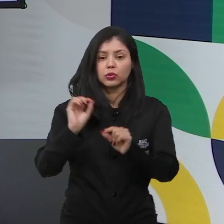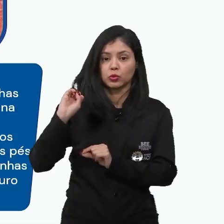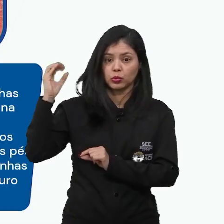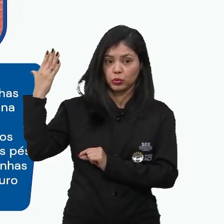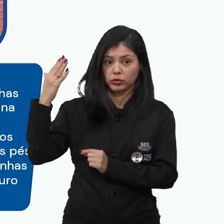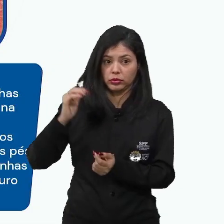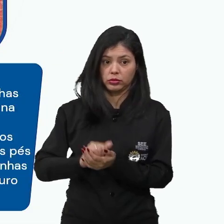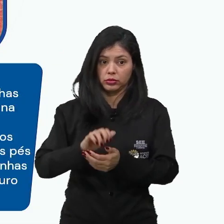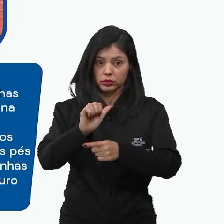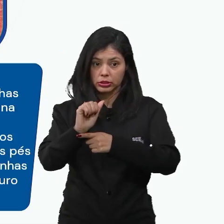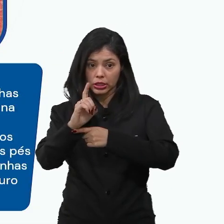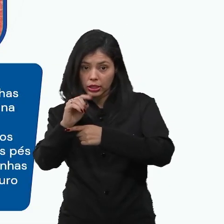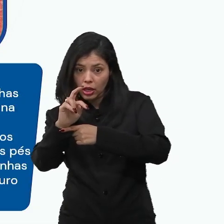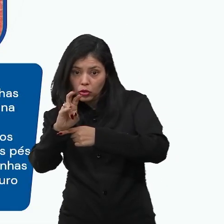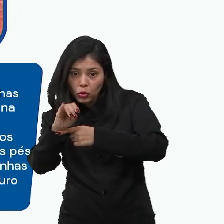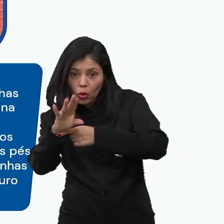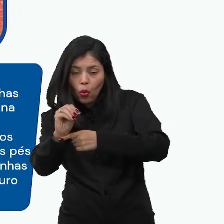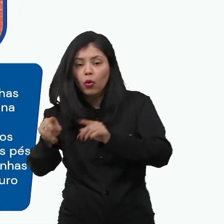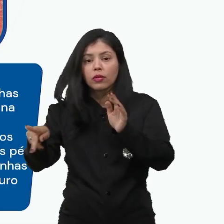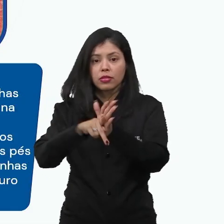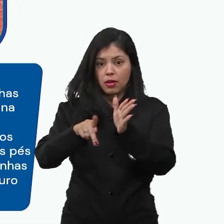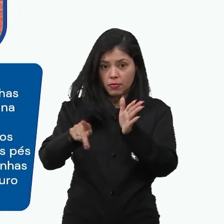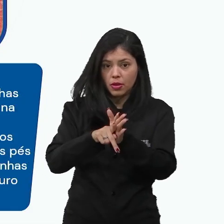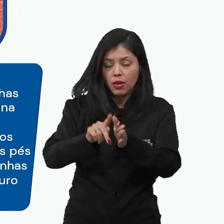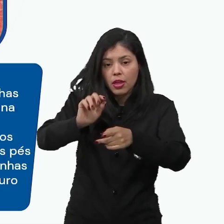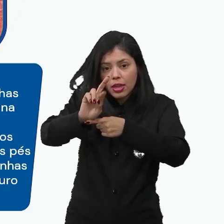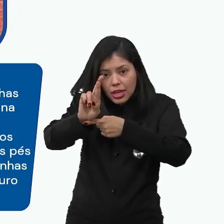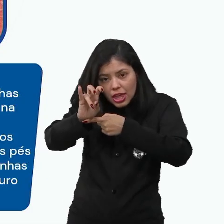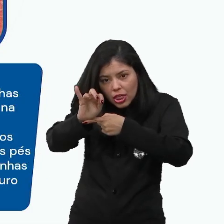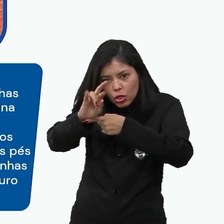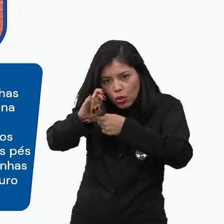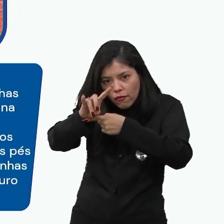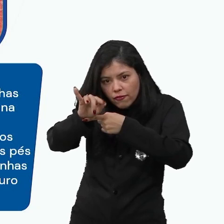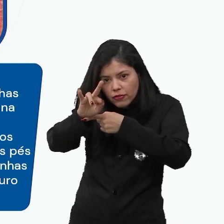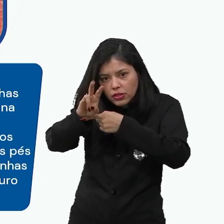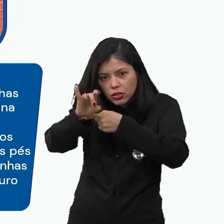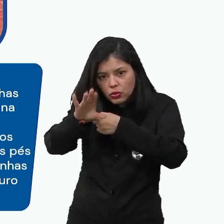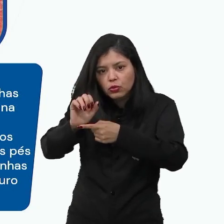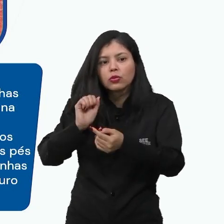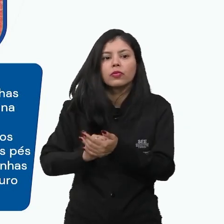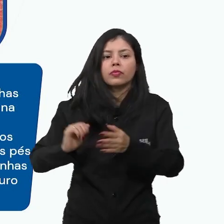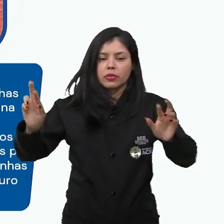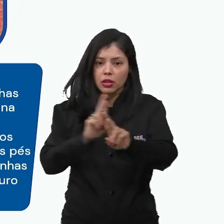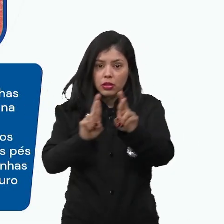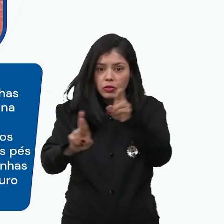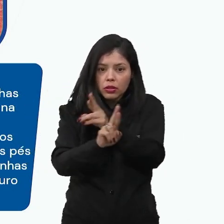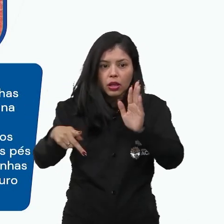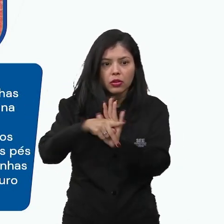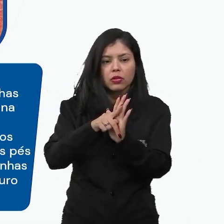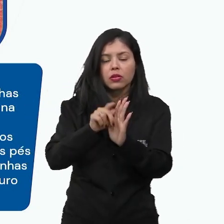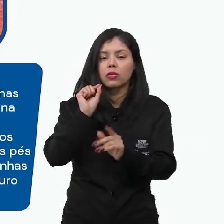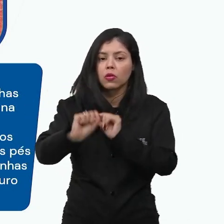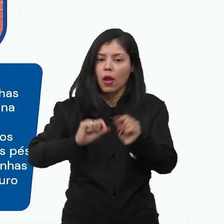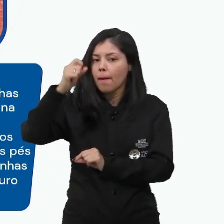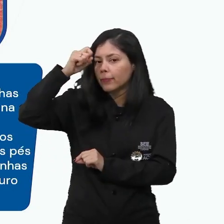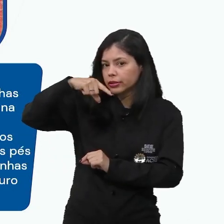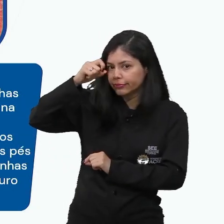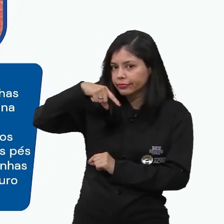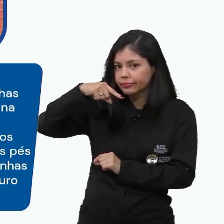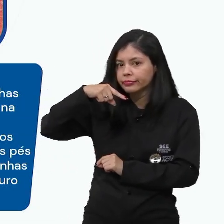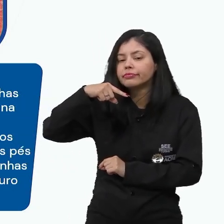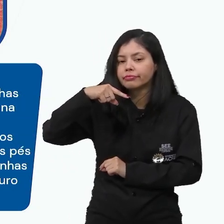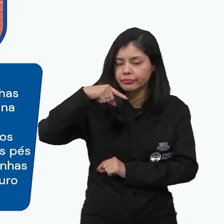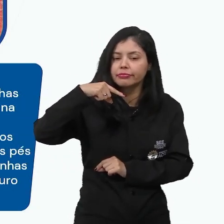pelo adenovírus e também pelo rinovírus. Esses aí são os vírus, né, relacionados ali com o resfriado, que